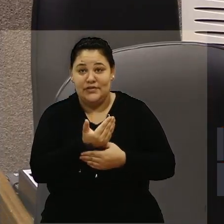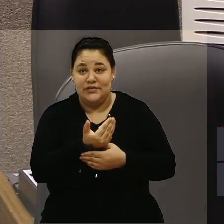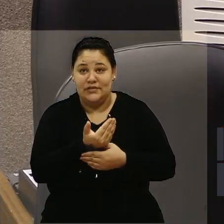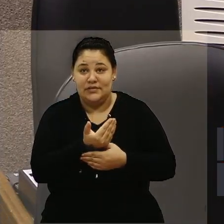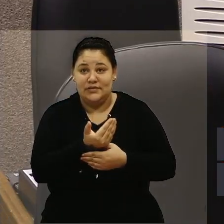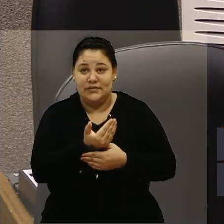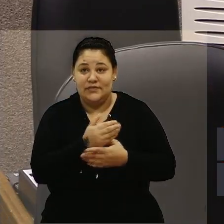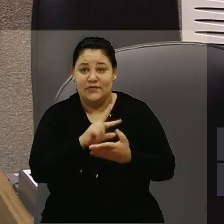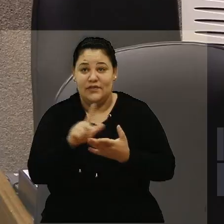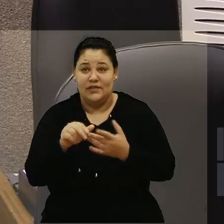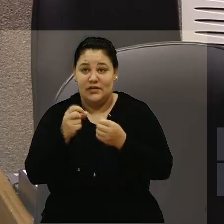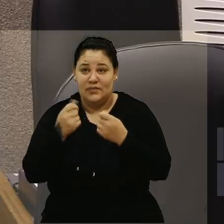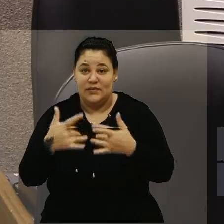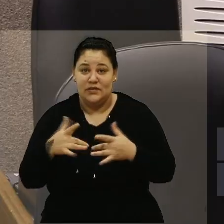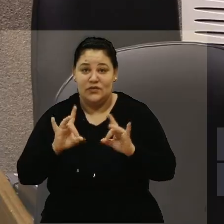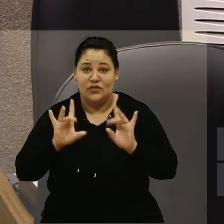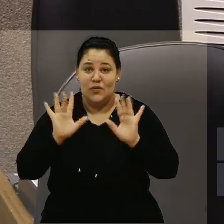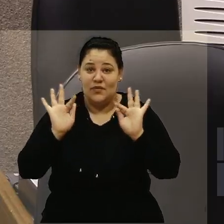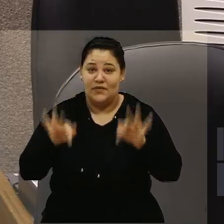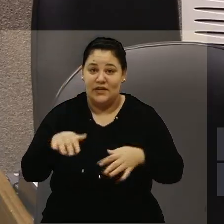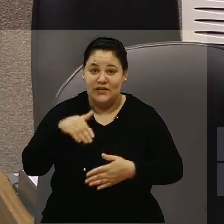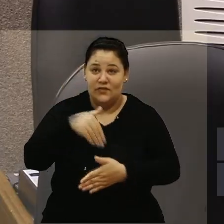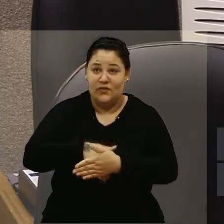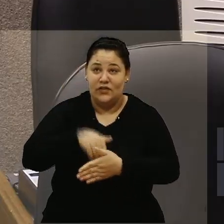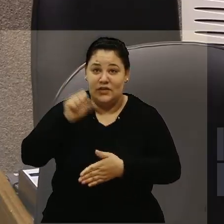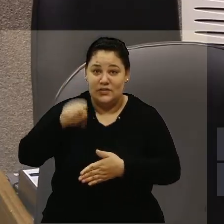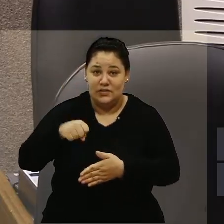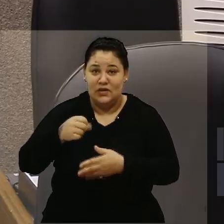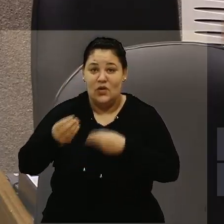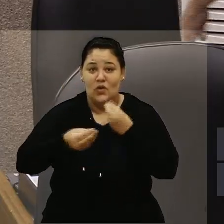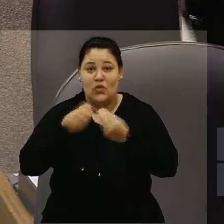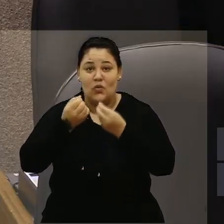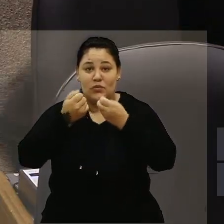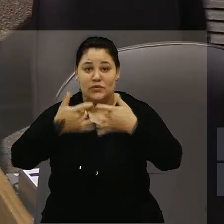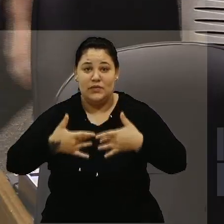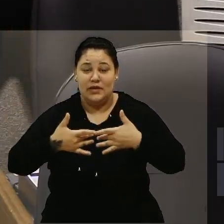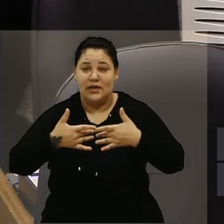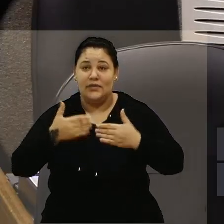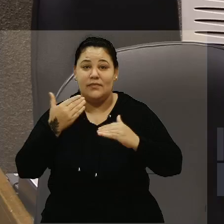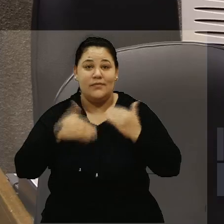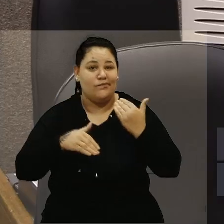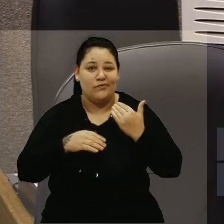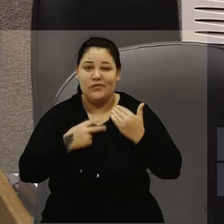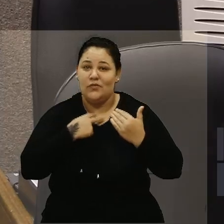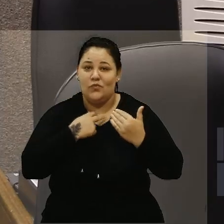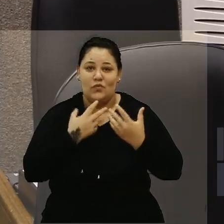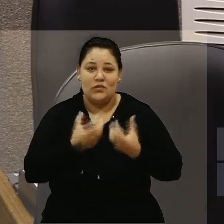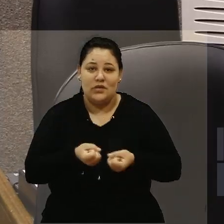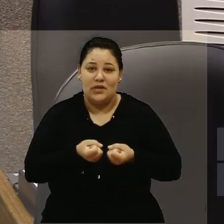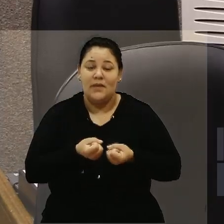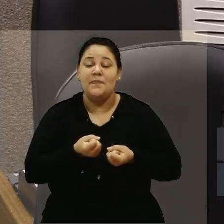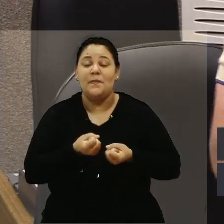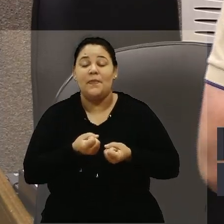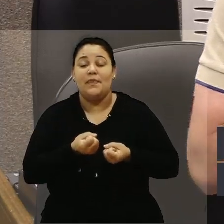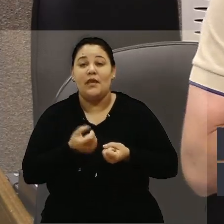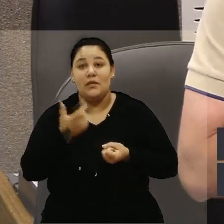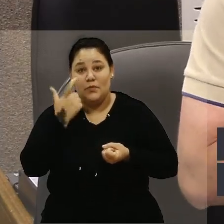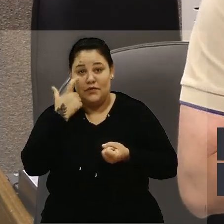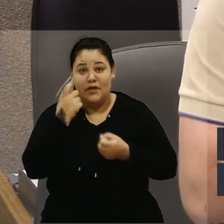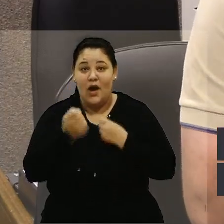explicações. Então, só para concluir, então, vou votar sim, porque, como eu falei, é inadmissível isso que aconteça, e deu para ver que algumas coisas